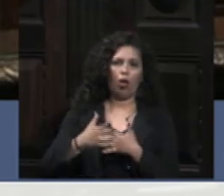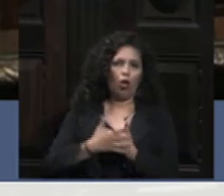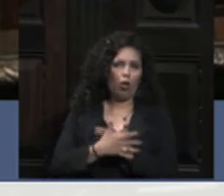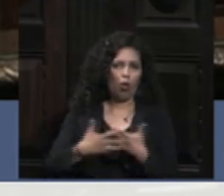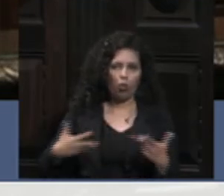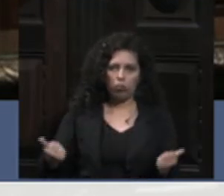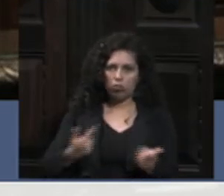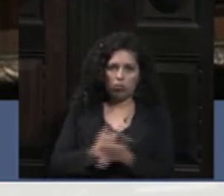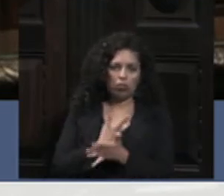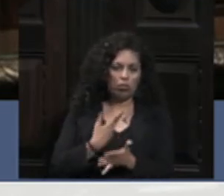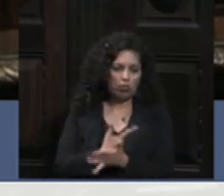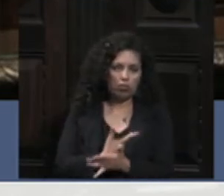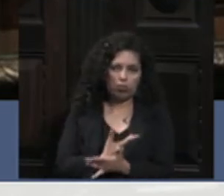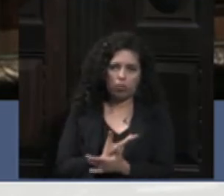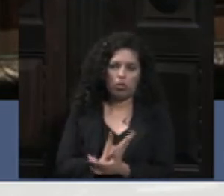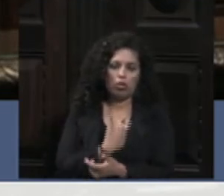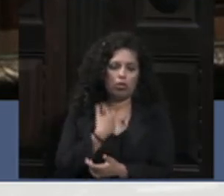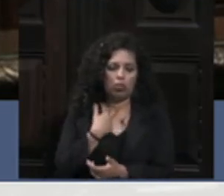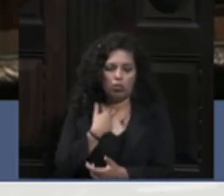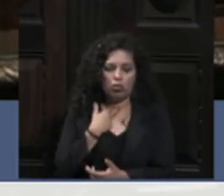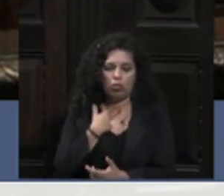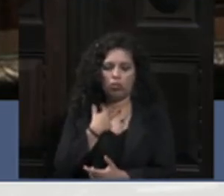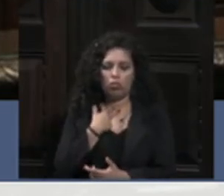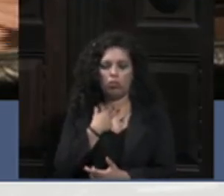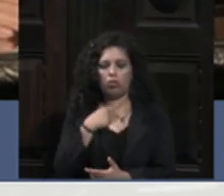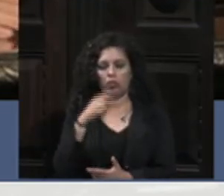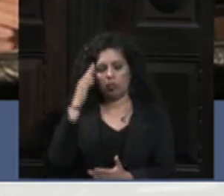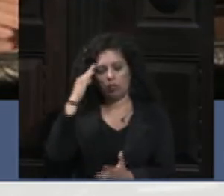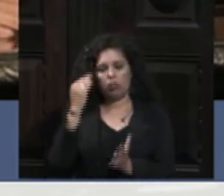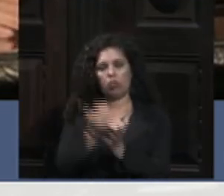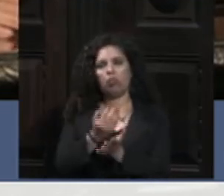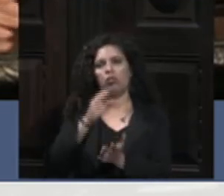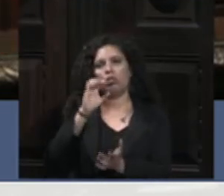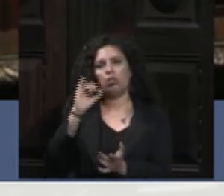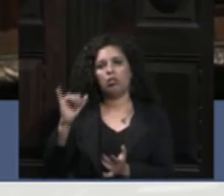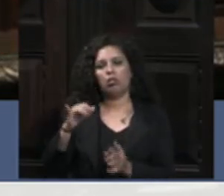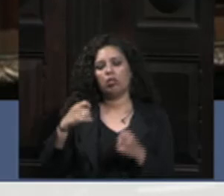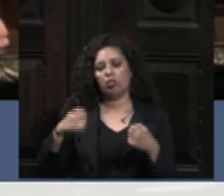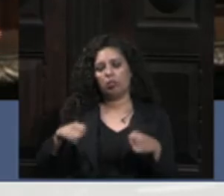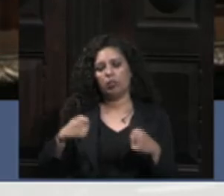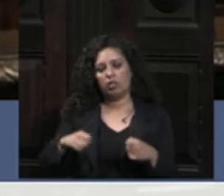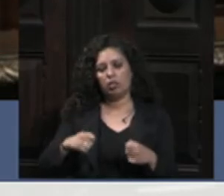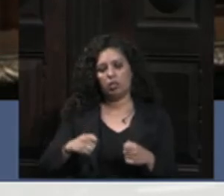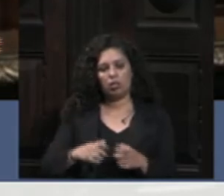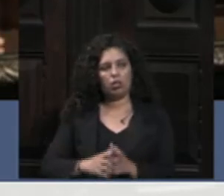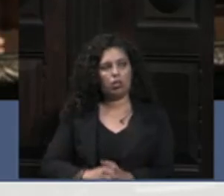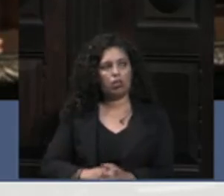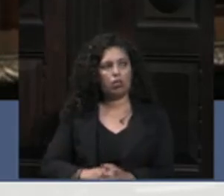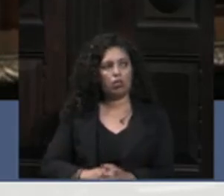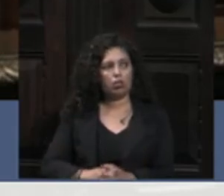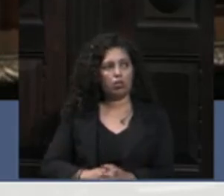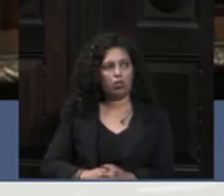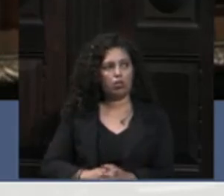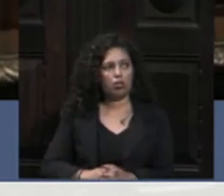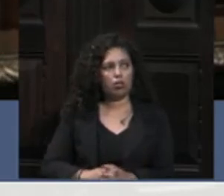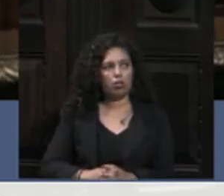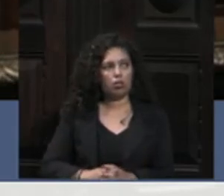em riscos de ilegalidades. Na medida que é desrespeitado o regimento interno, então